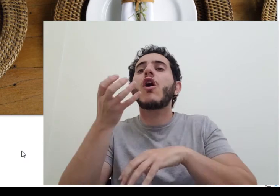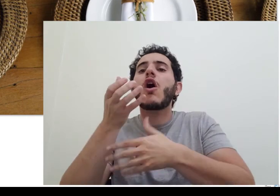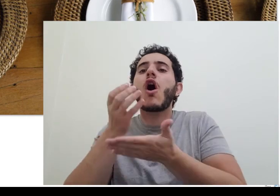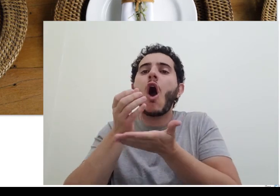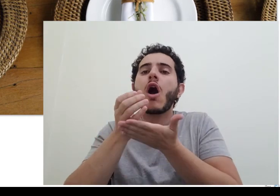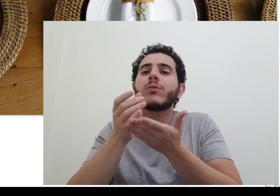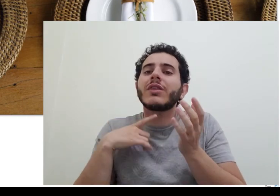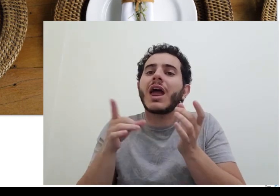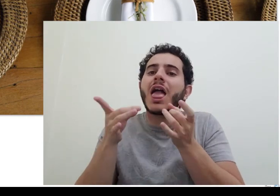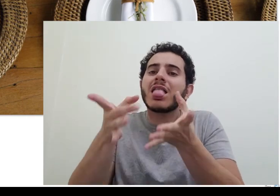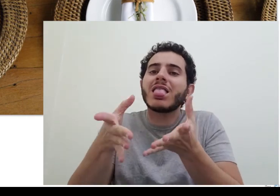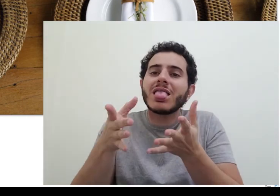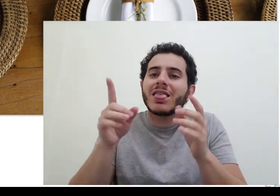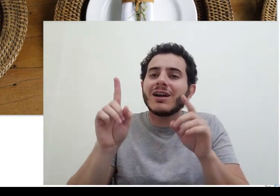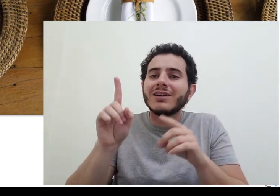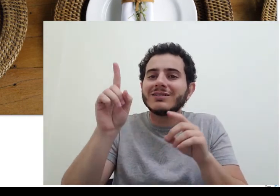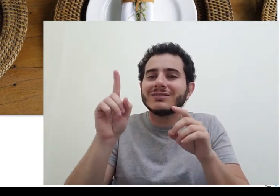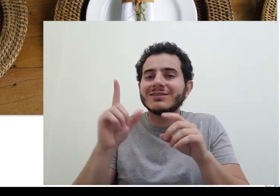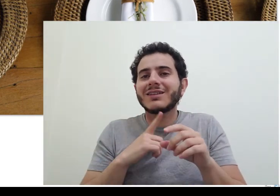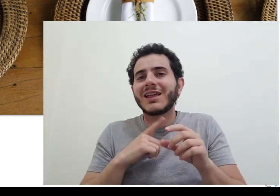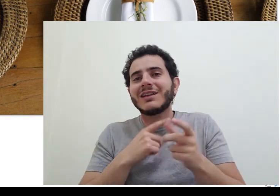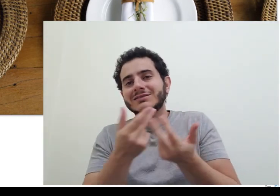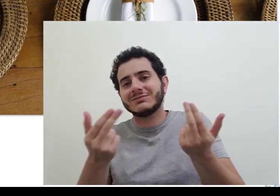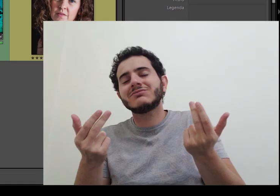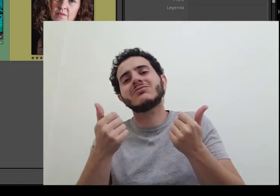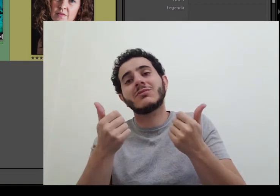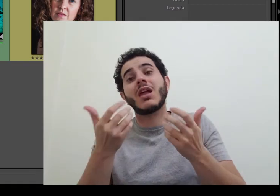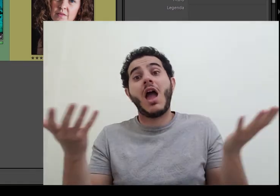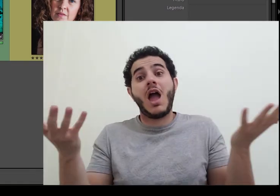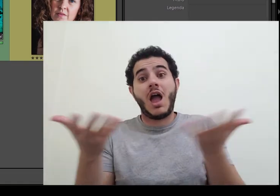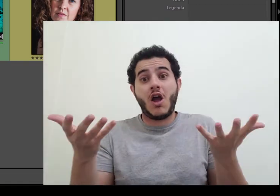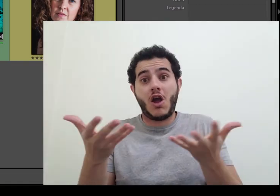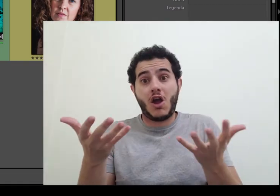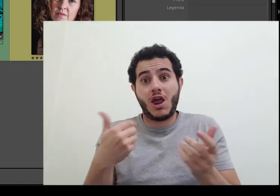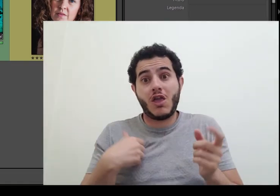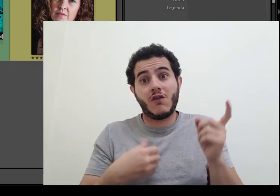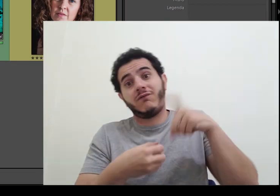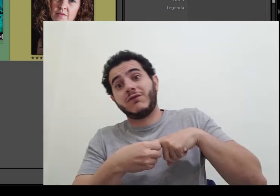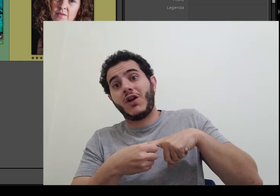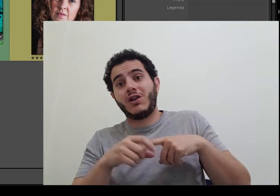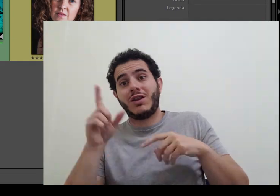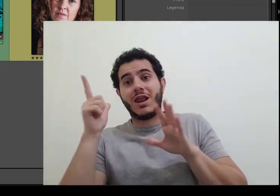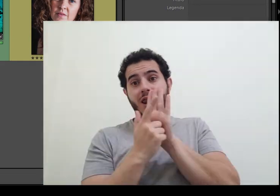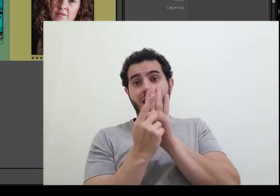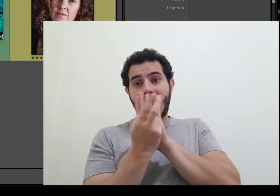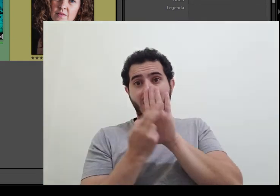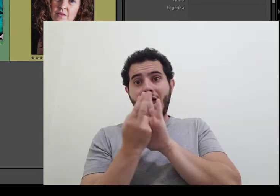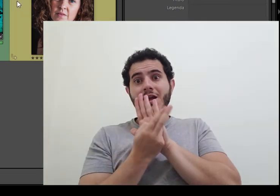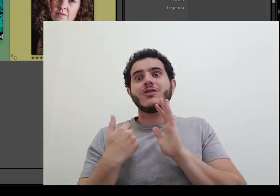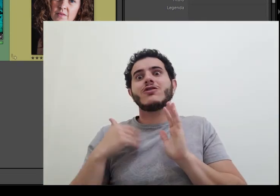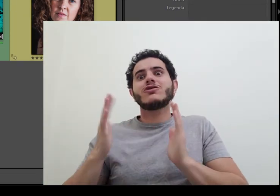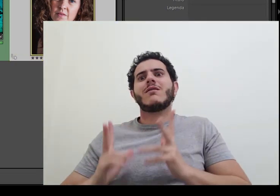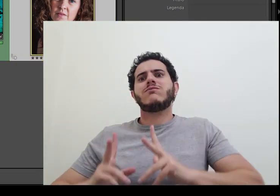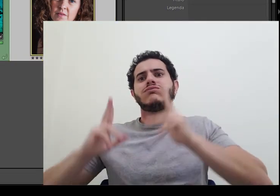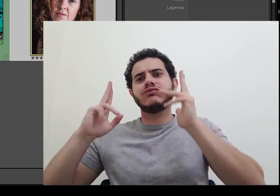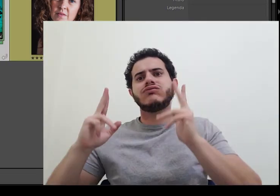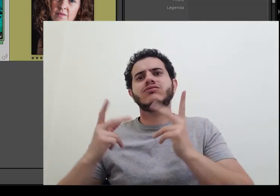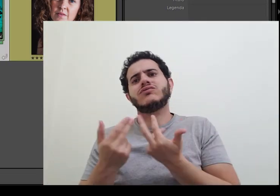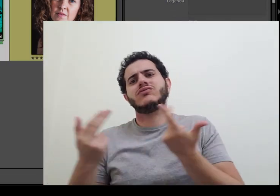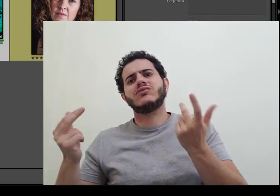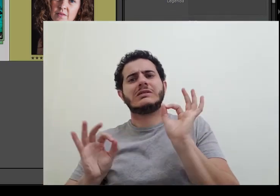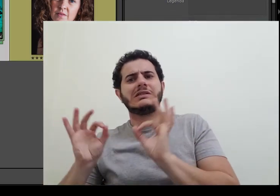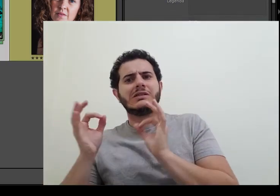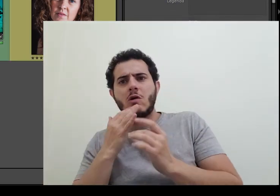fui retirando, que é um exercício legal também. E aí eu vou lá para o Lightroom, as fotos estão aqui, ó, com o tratamento que eu fiz.